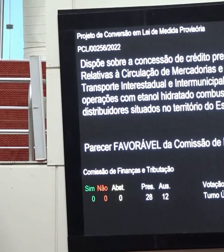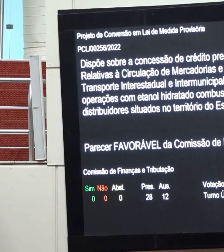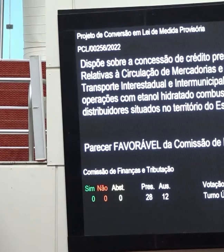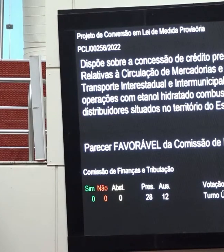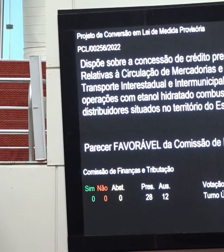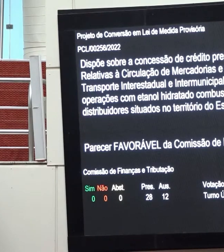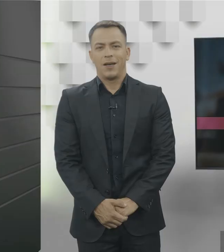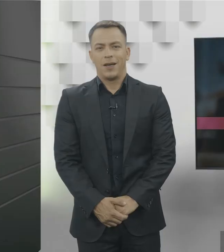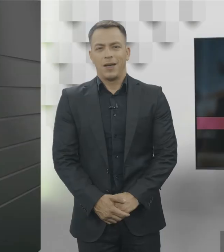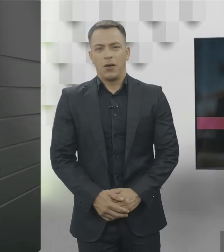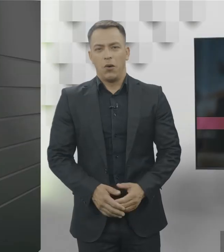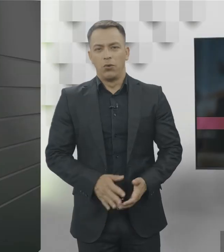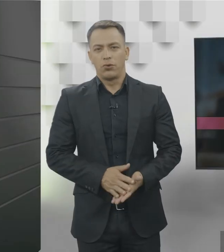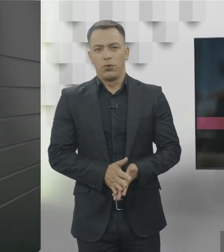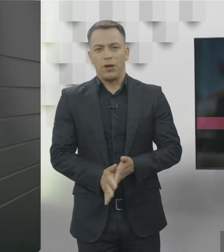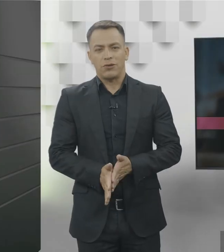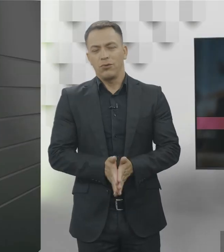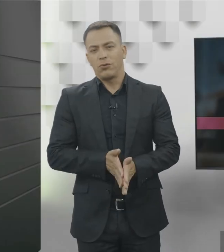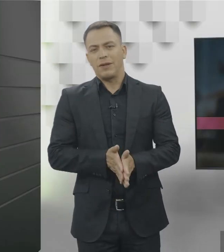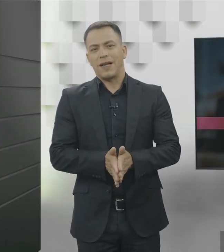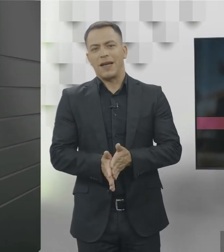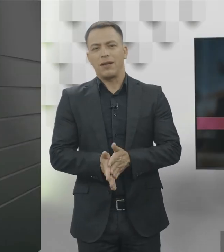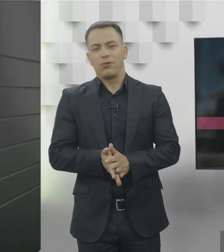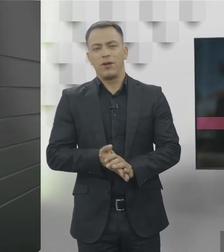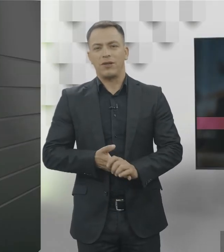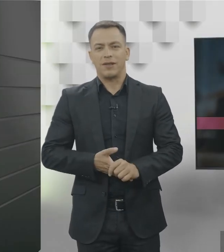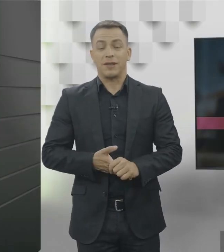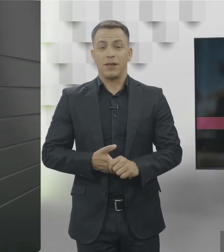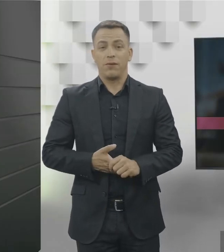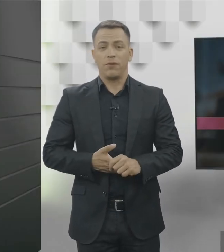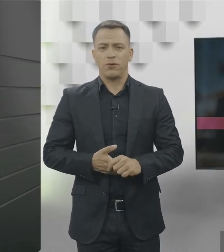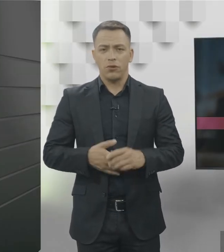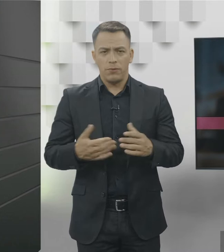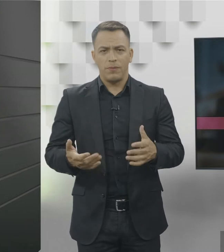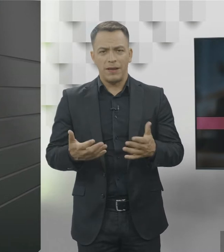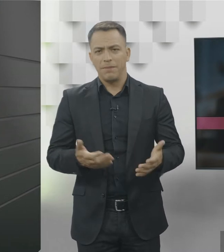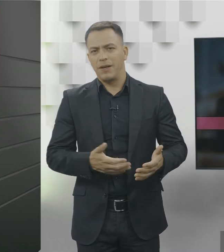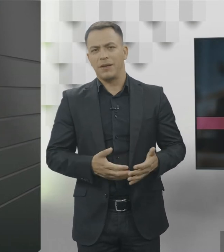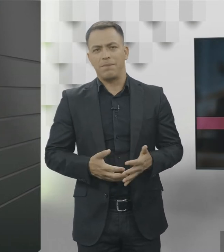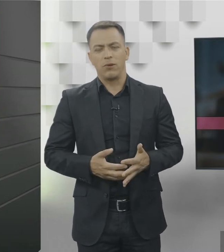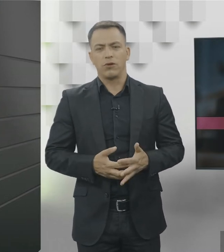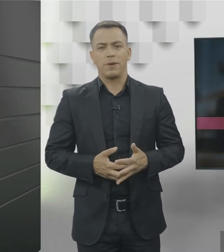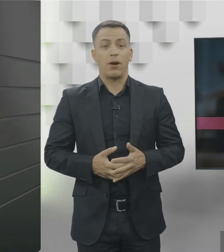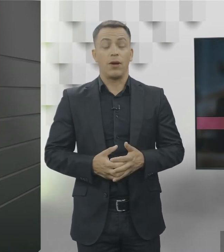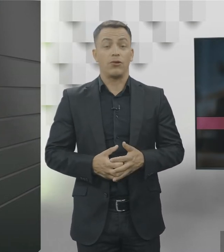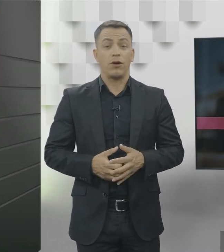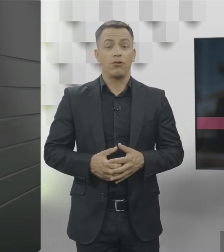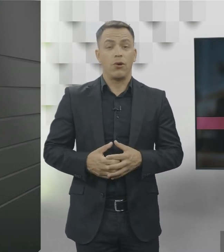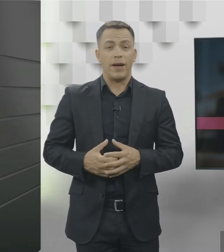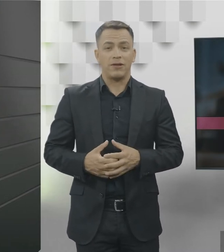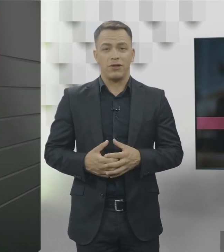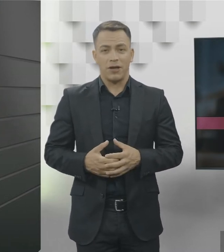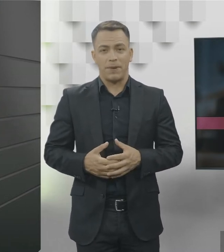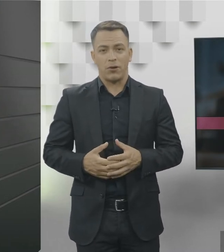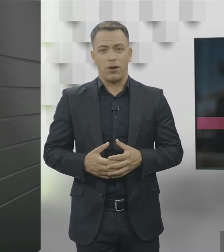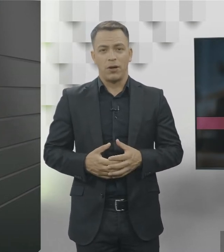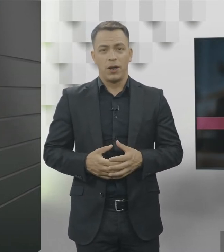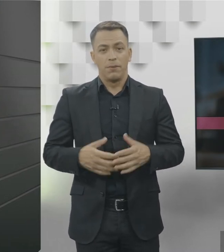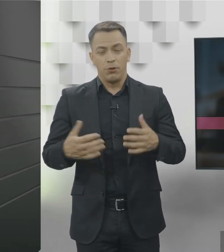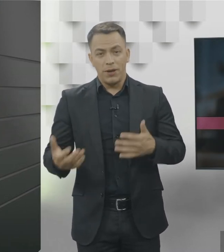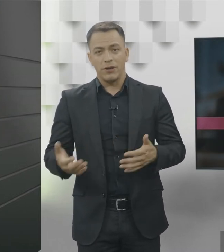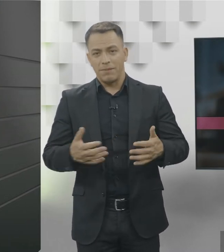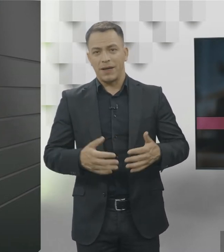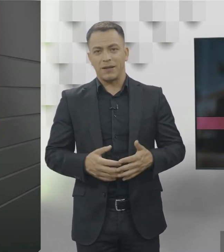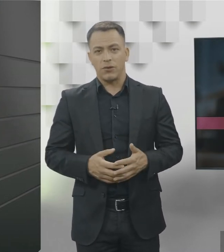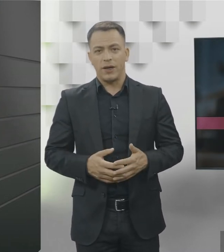lei. Outro assunto destacado durante a sessão foi sobre uma demanda para o Hospital Regional do Oeste em Chapecó.